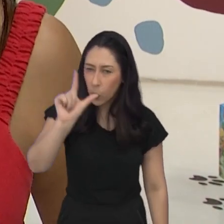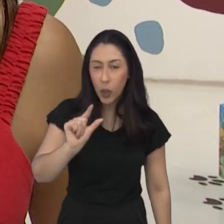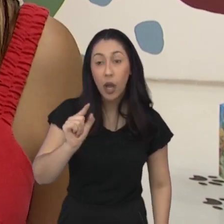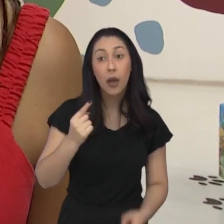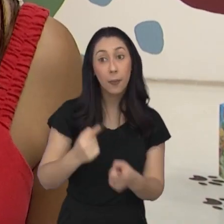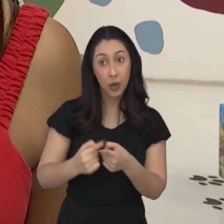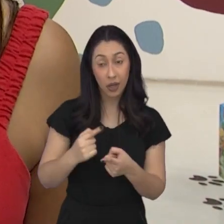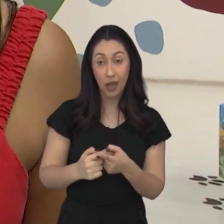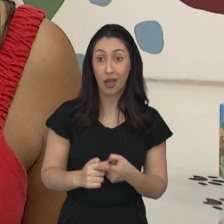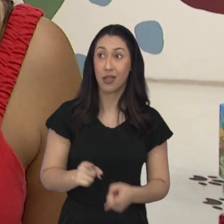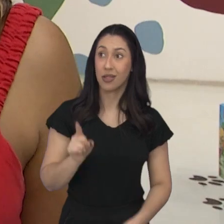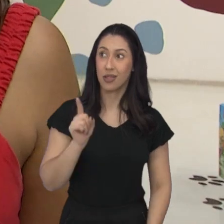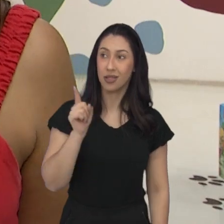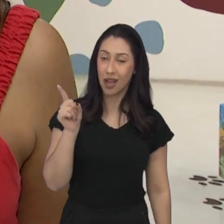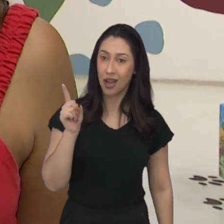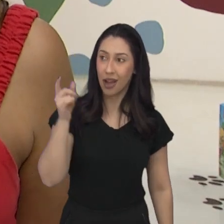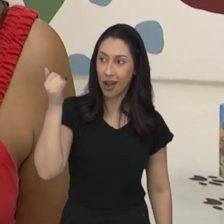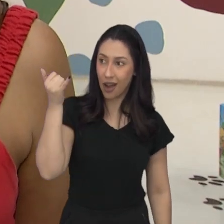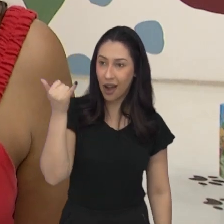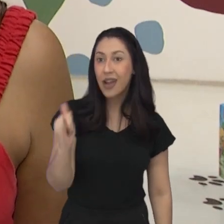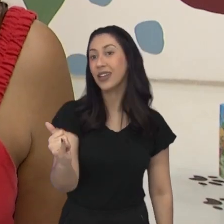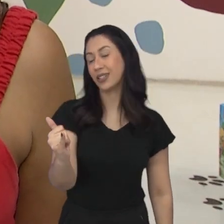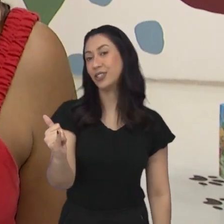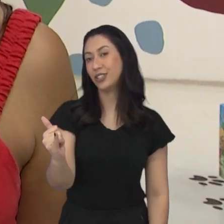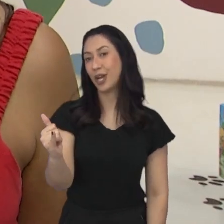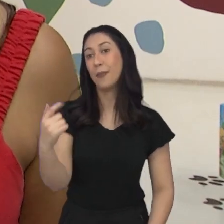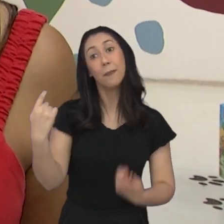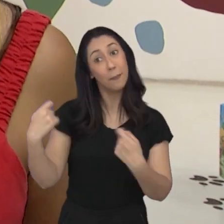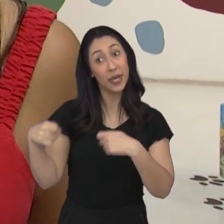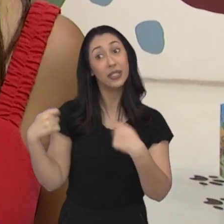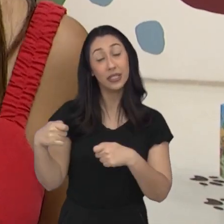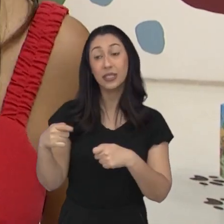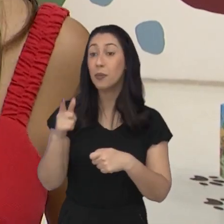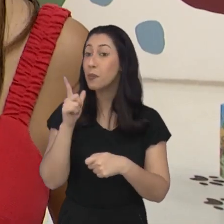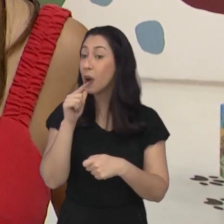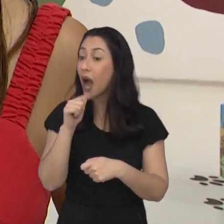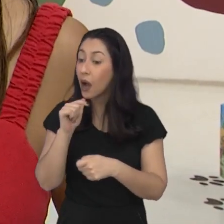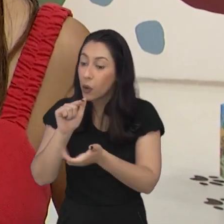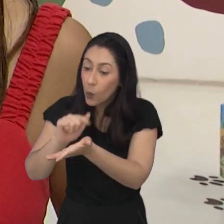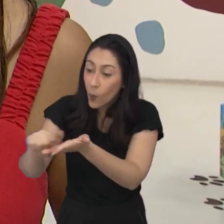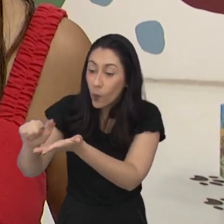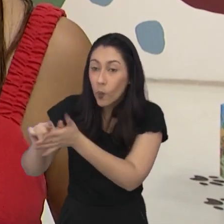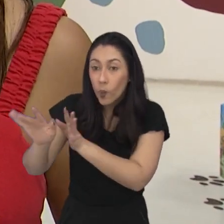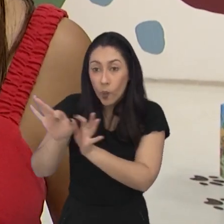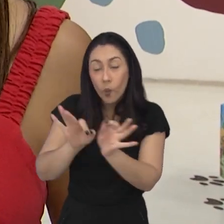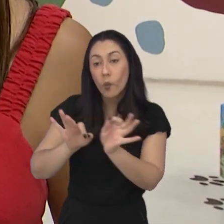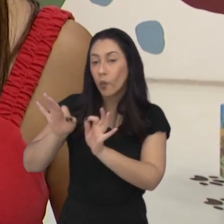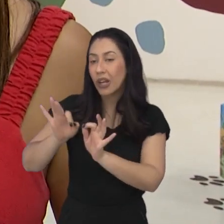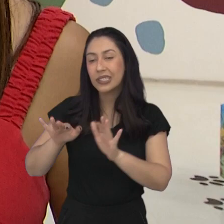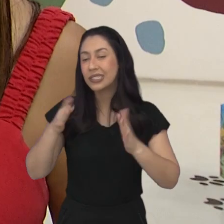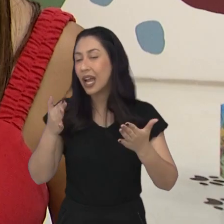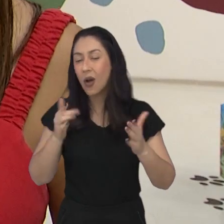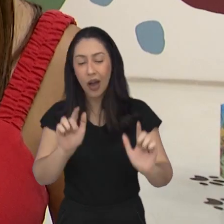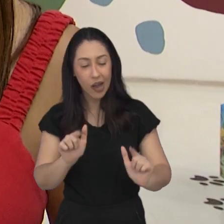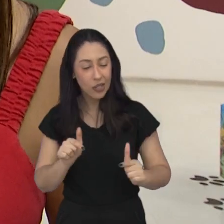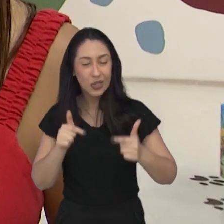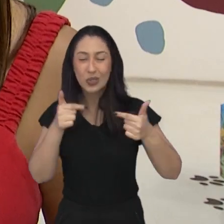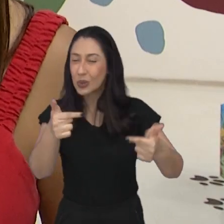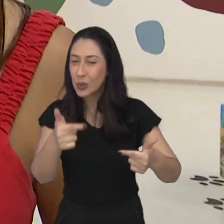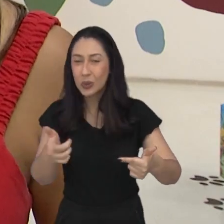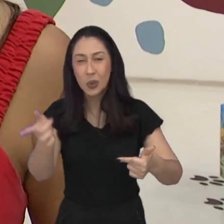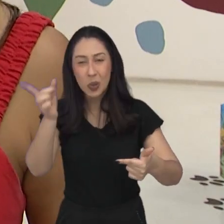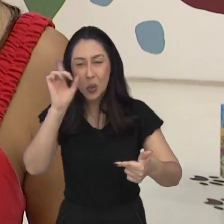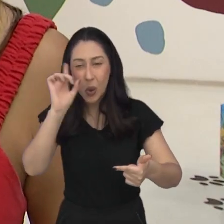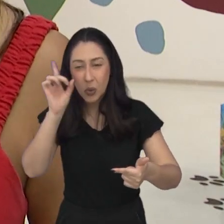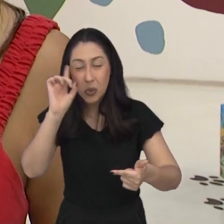energia que foi utilizada para o tratamento dessa água não vai ser mais utilizada. Então, as ações do dia a dia de